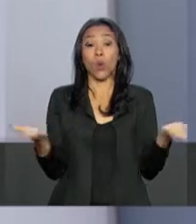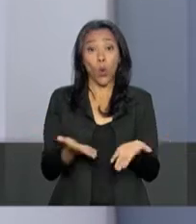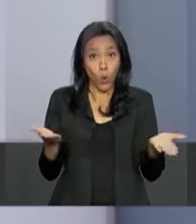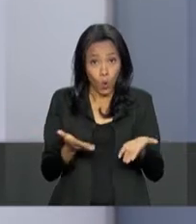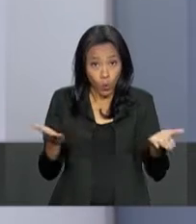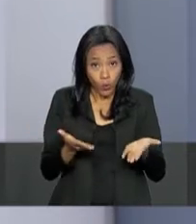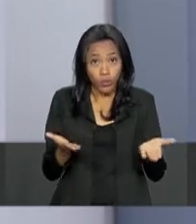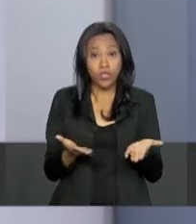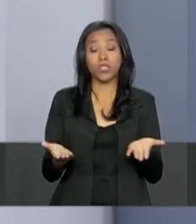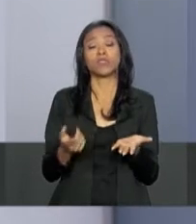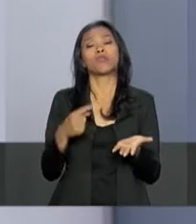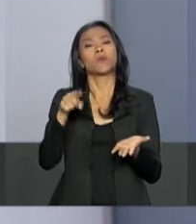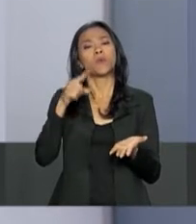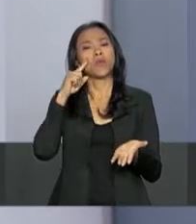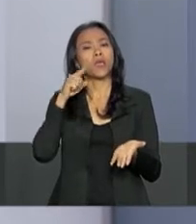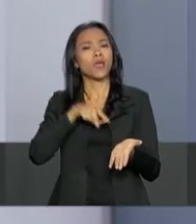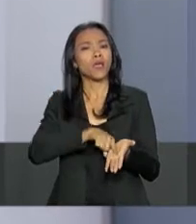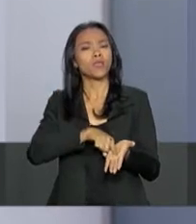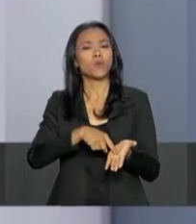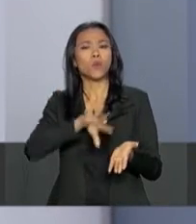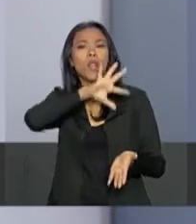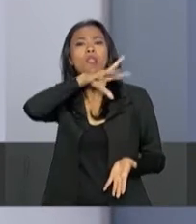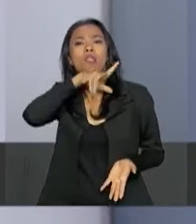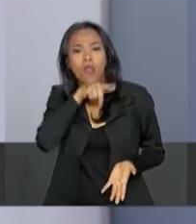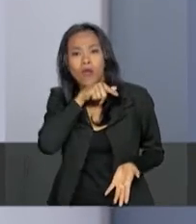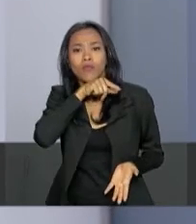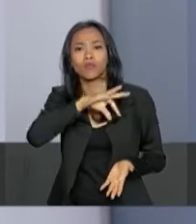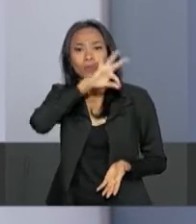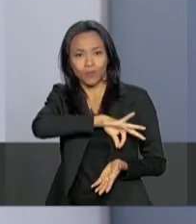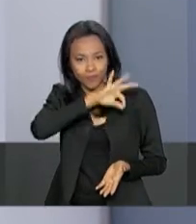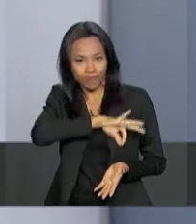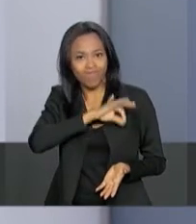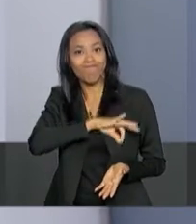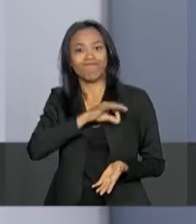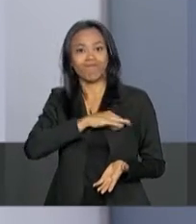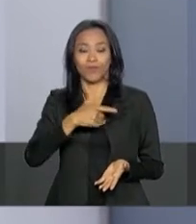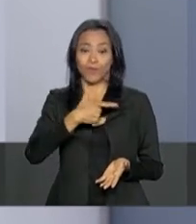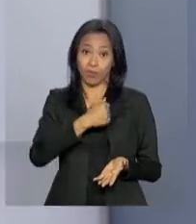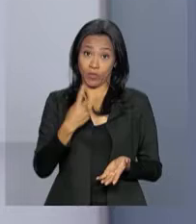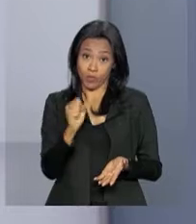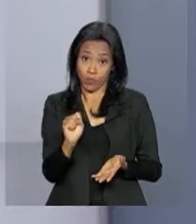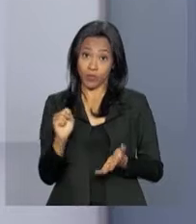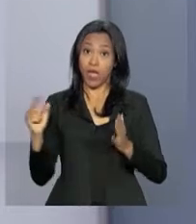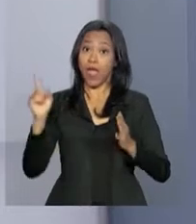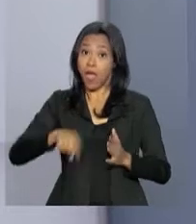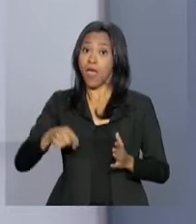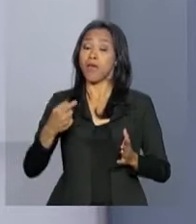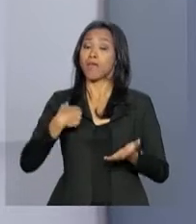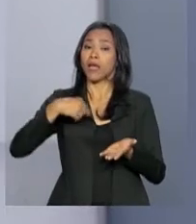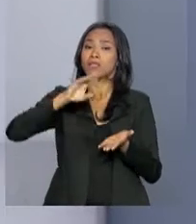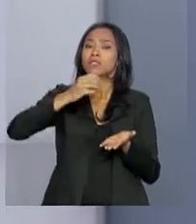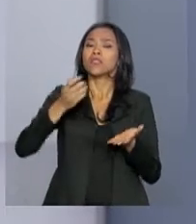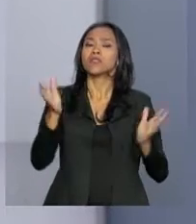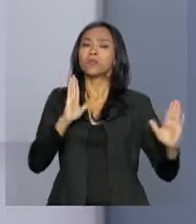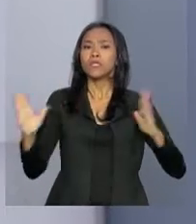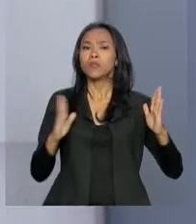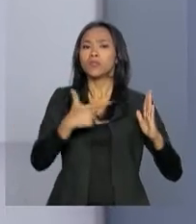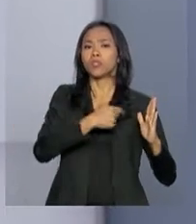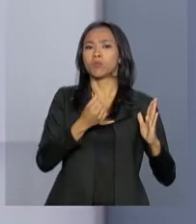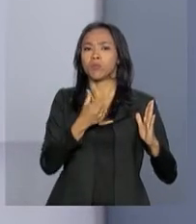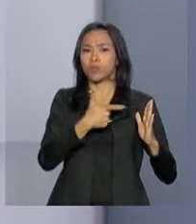do imposto de renda este lote traz também restrições residuais dos exercícios de 2008 a 2017